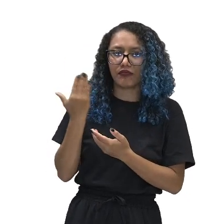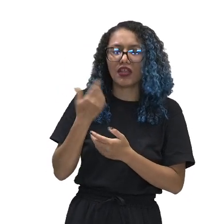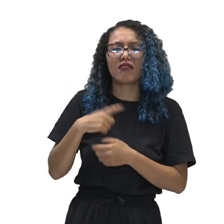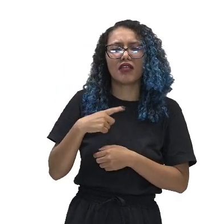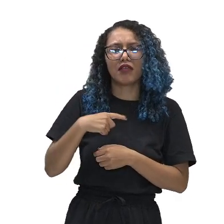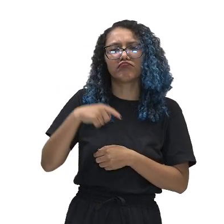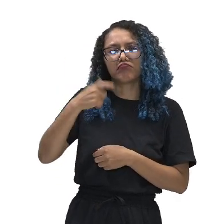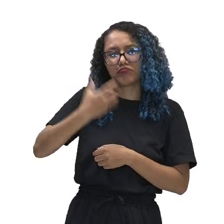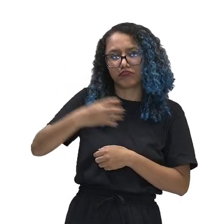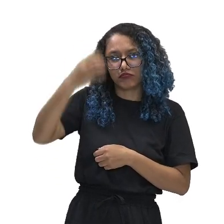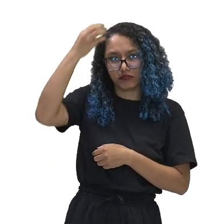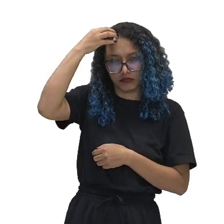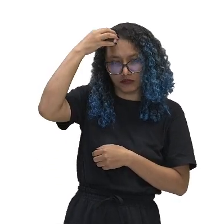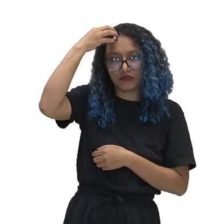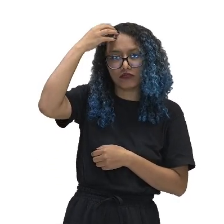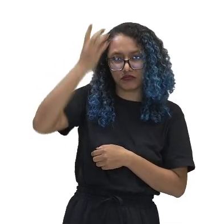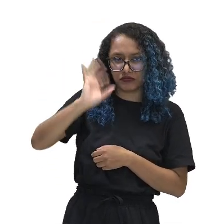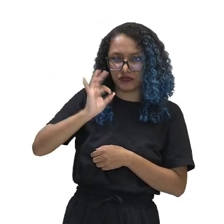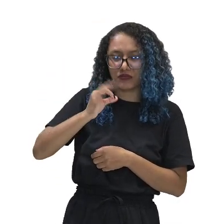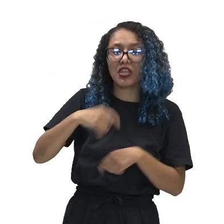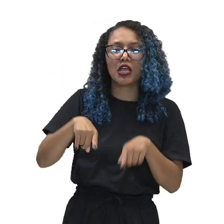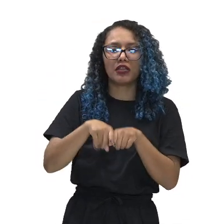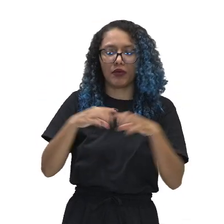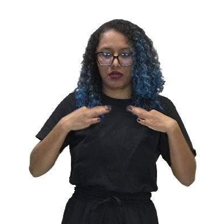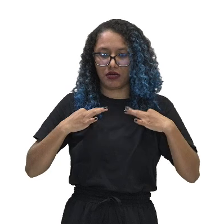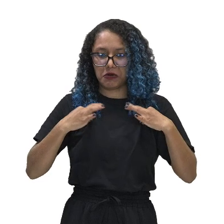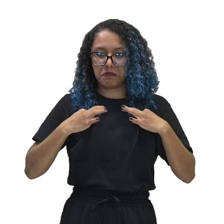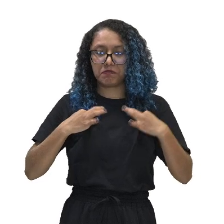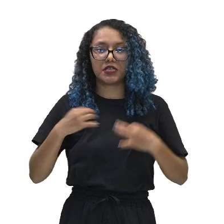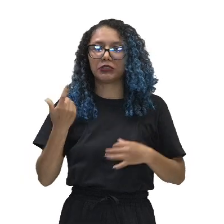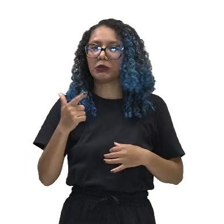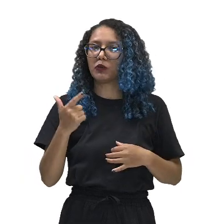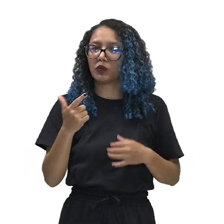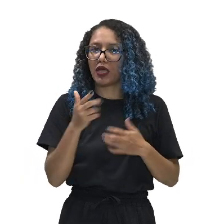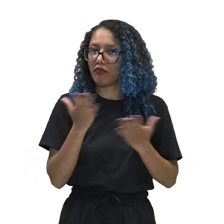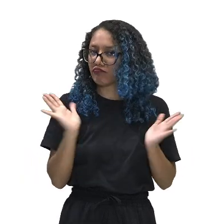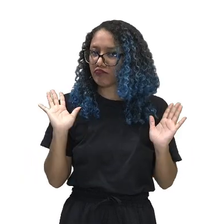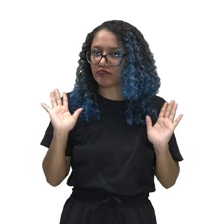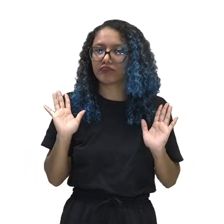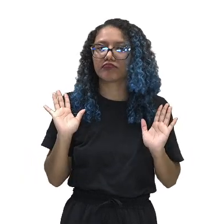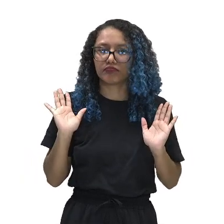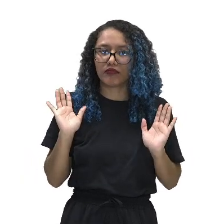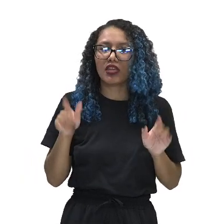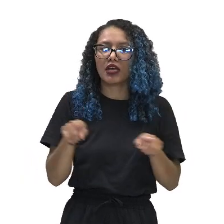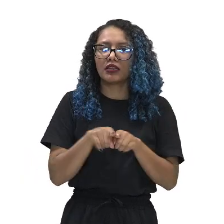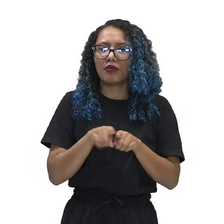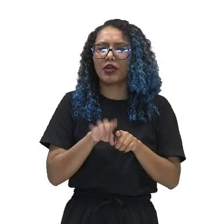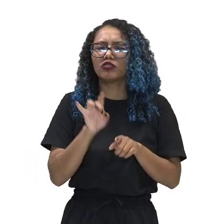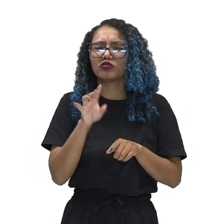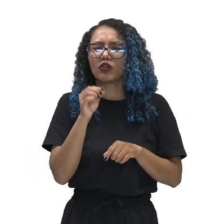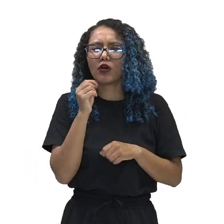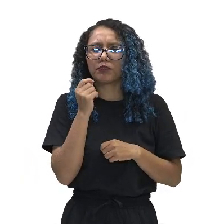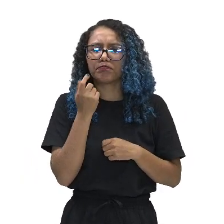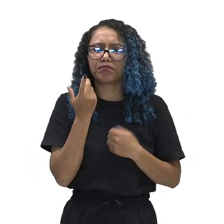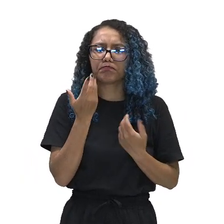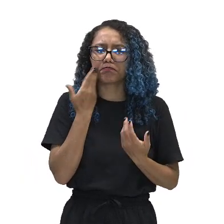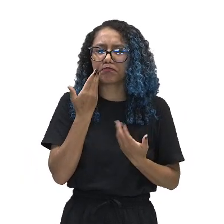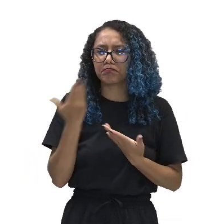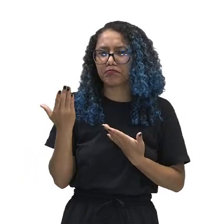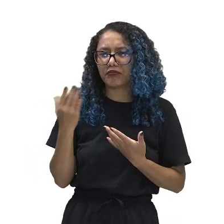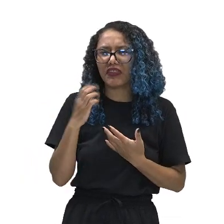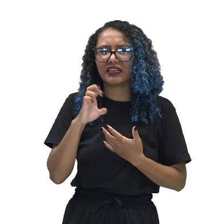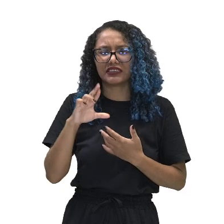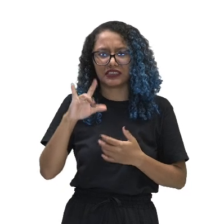coroa, observe, está sem camisa, está só com uma, vou chamar de